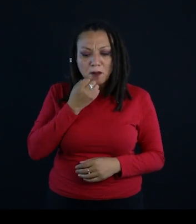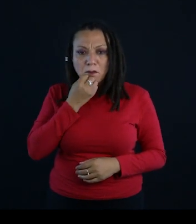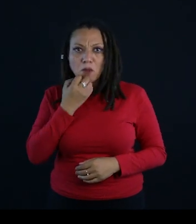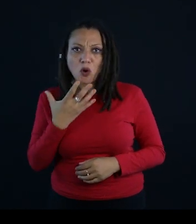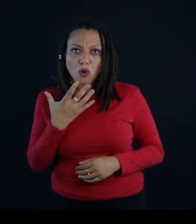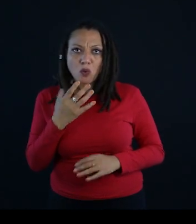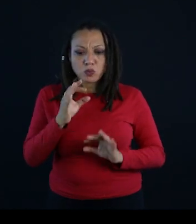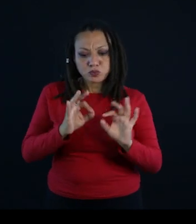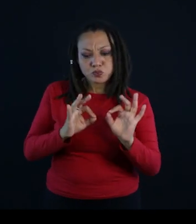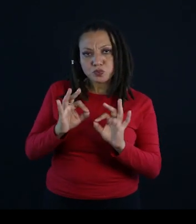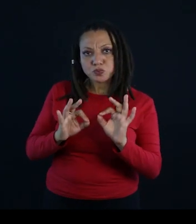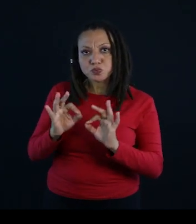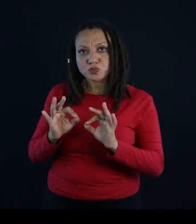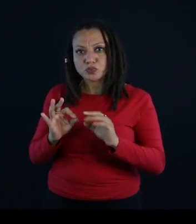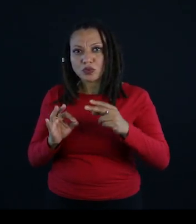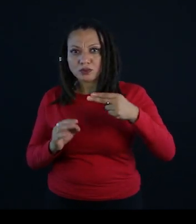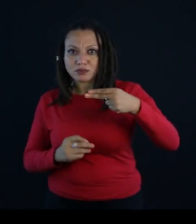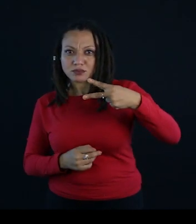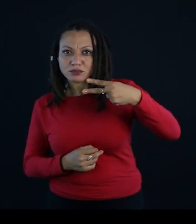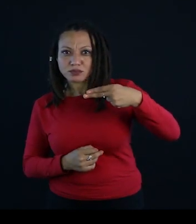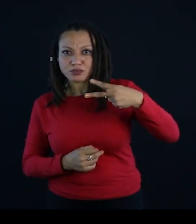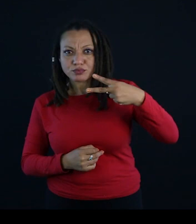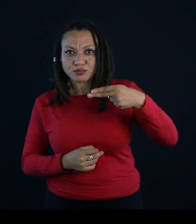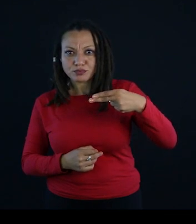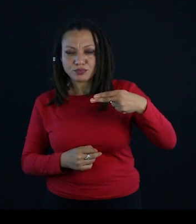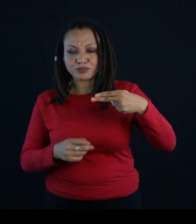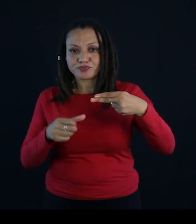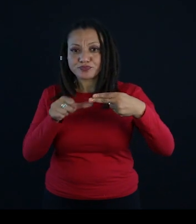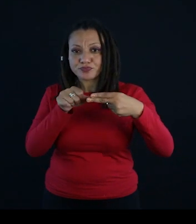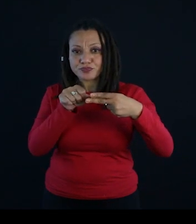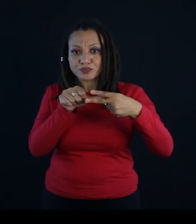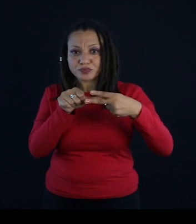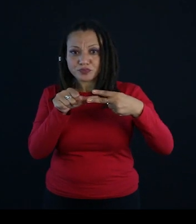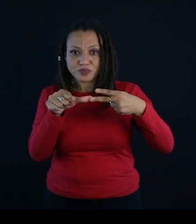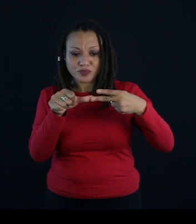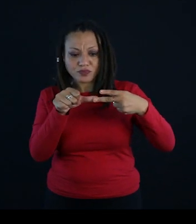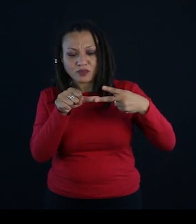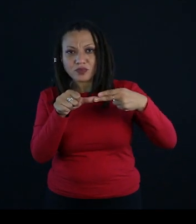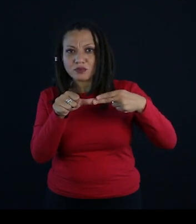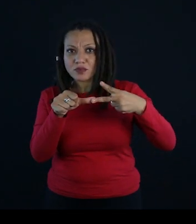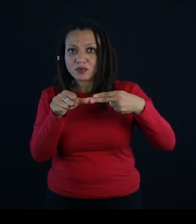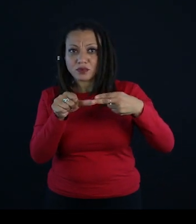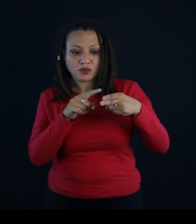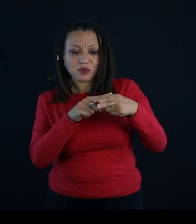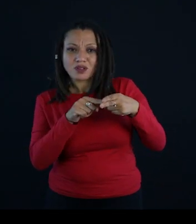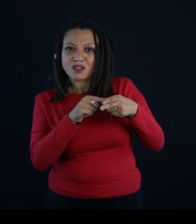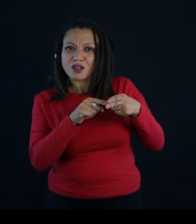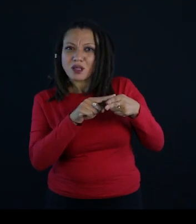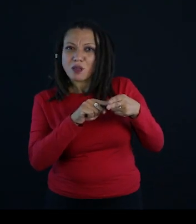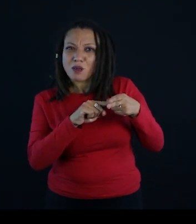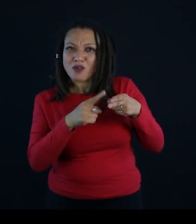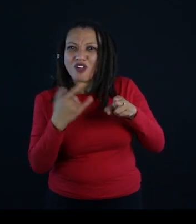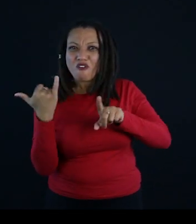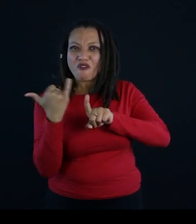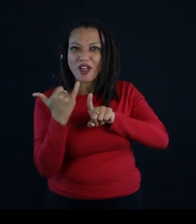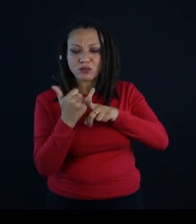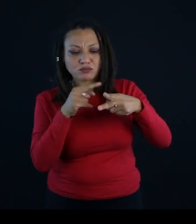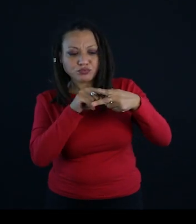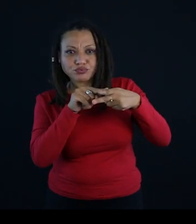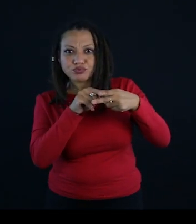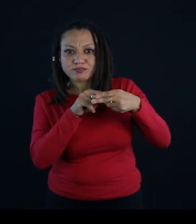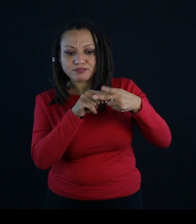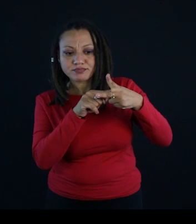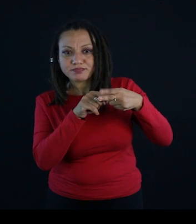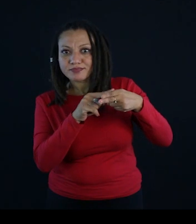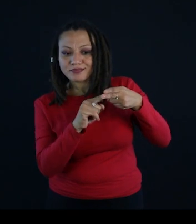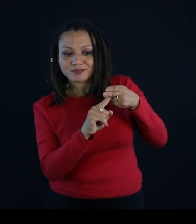aqui ficaria bom e disfarçado, certo? Aqui no pregador, ó. Então a gente já sabe, geralmente da mola pra frente. Então, o